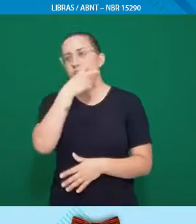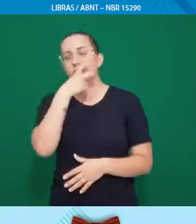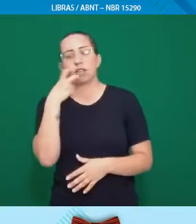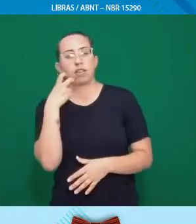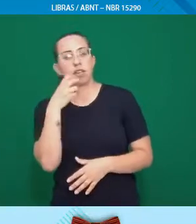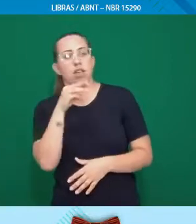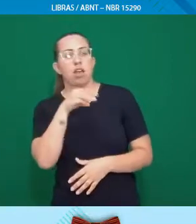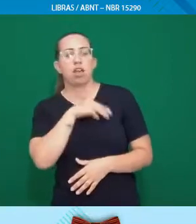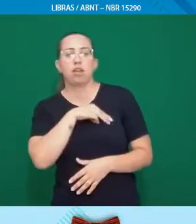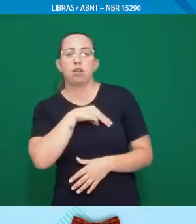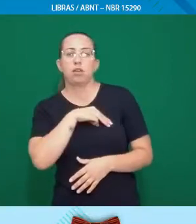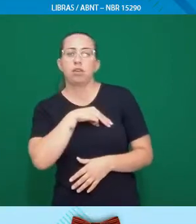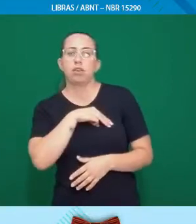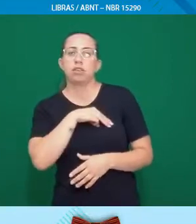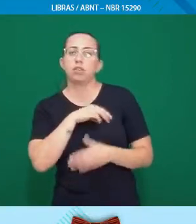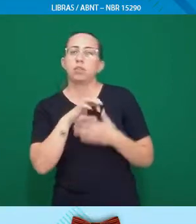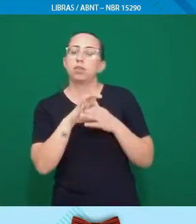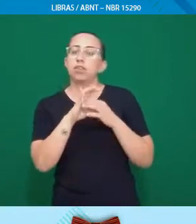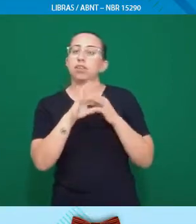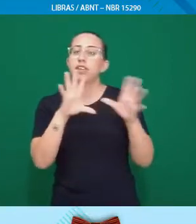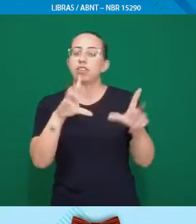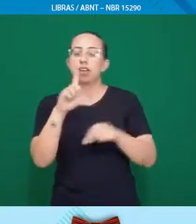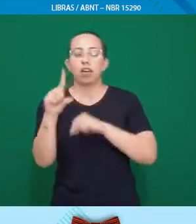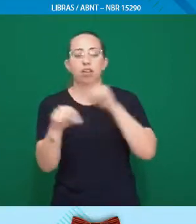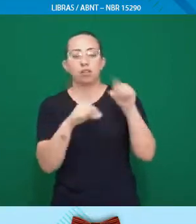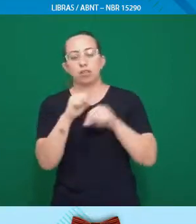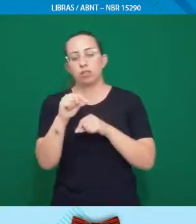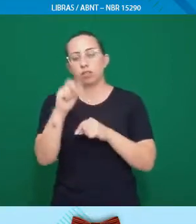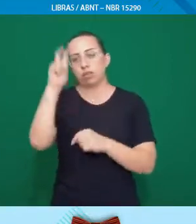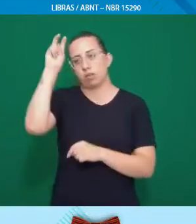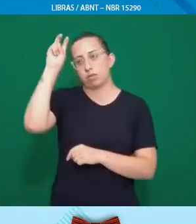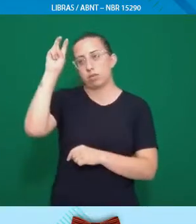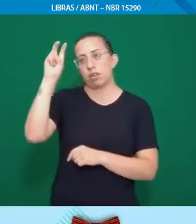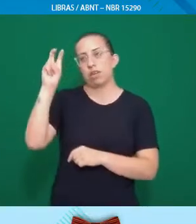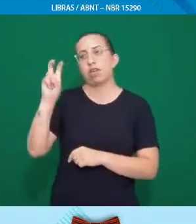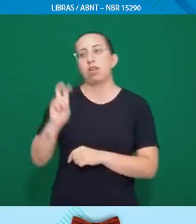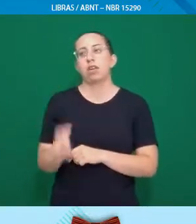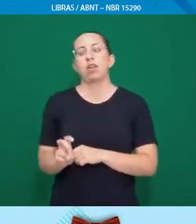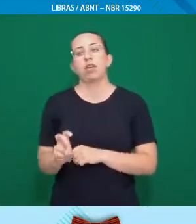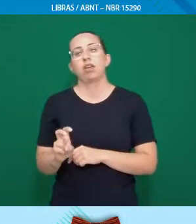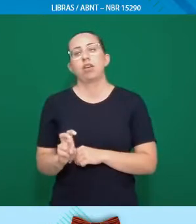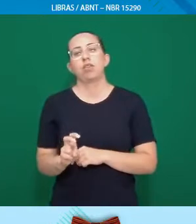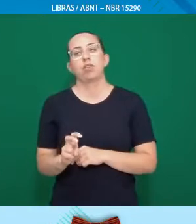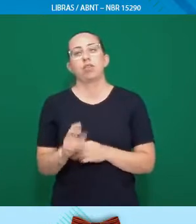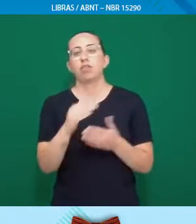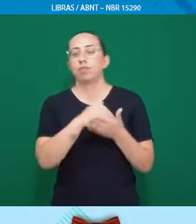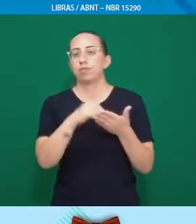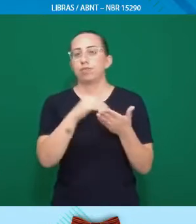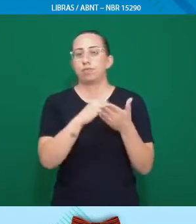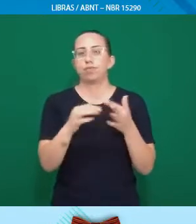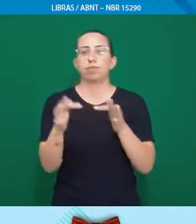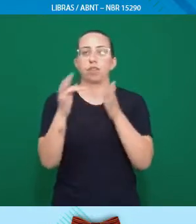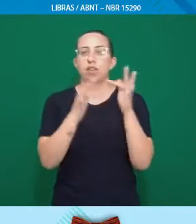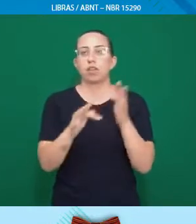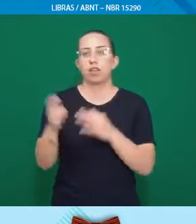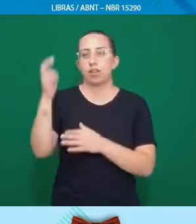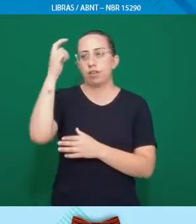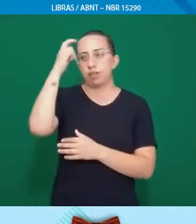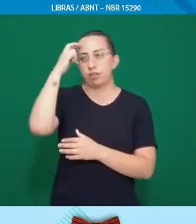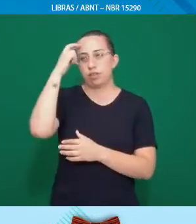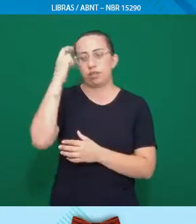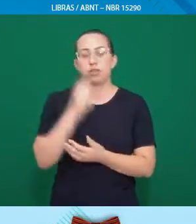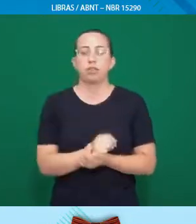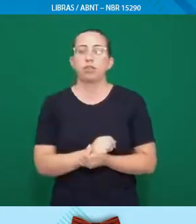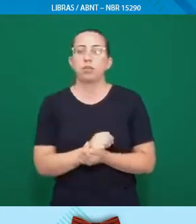santanário e o vice Marco pela oportunidade que me deram eu poder mostrar o meu serviço de eu poder provar